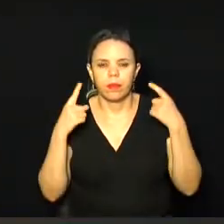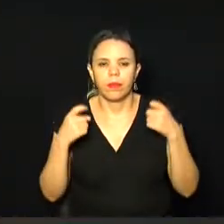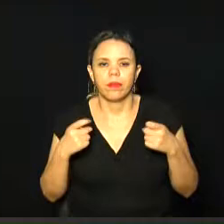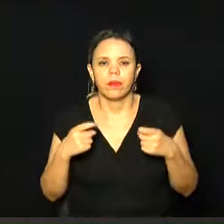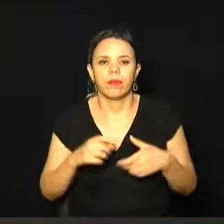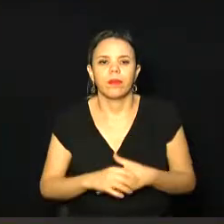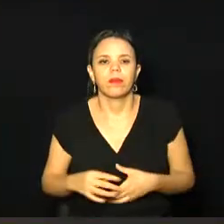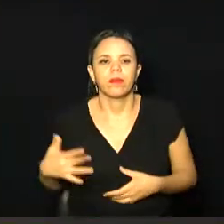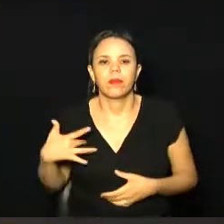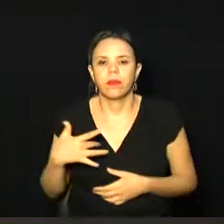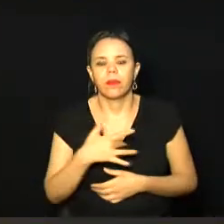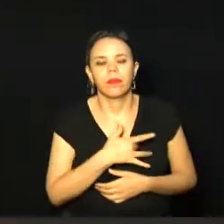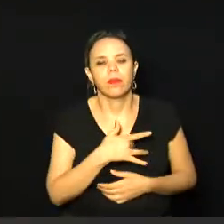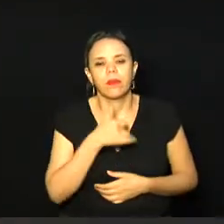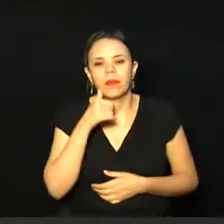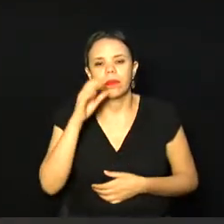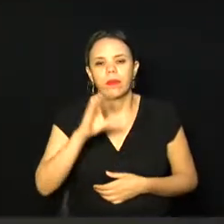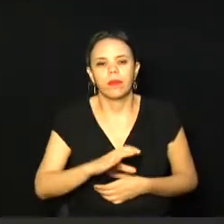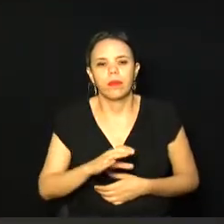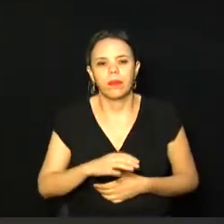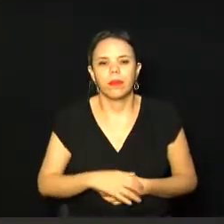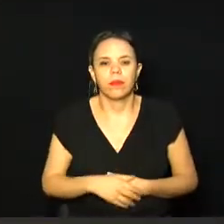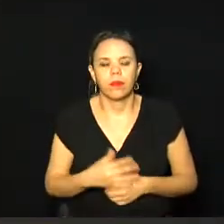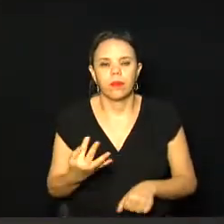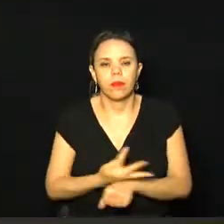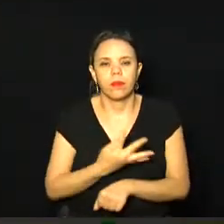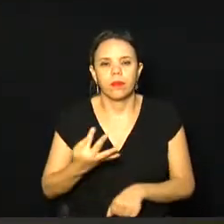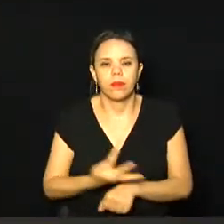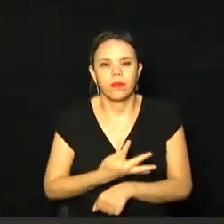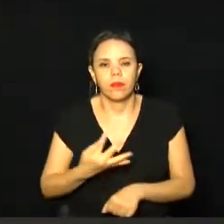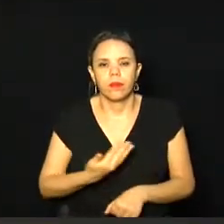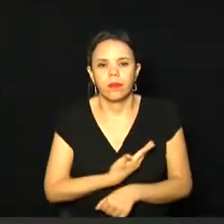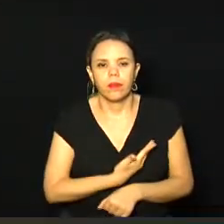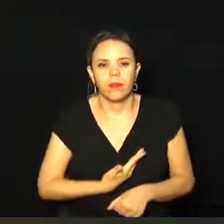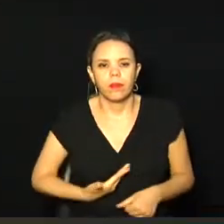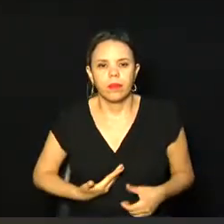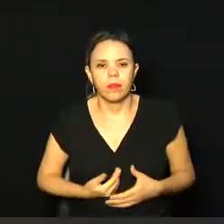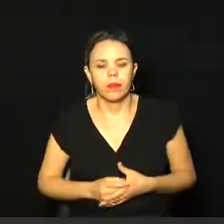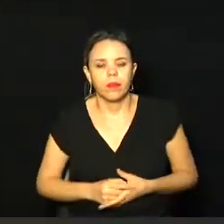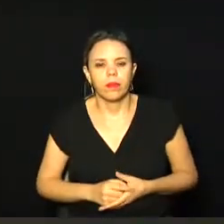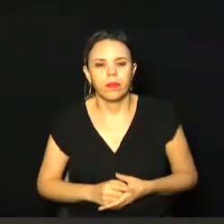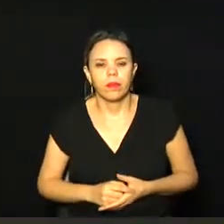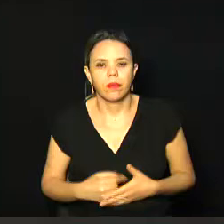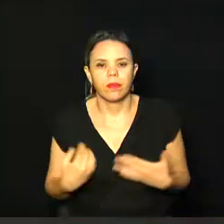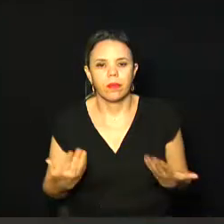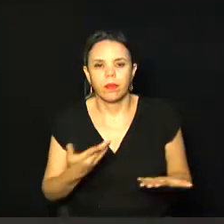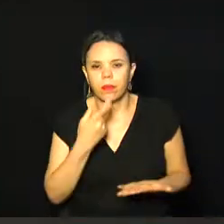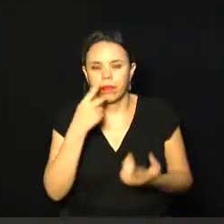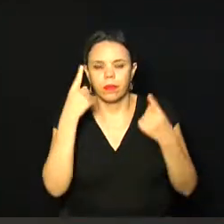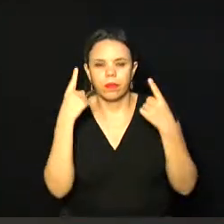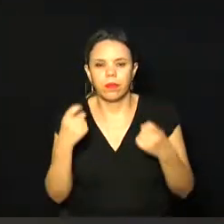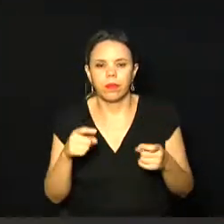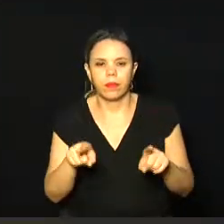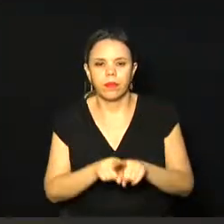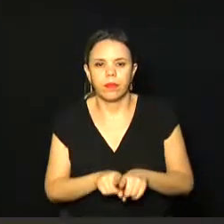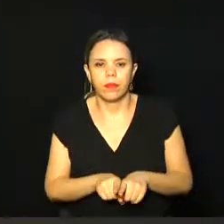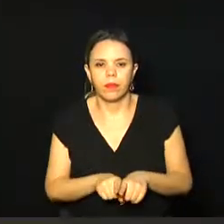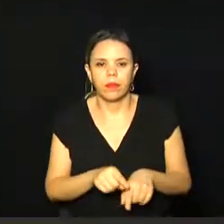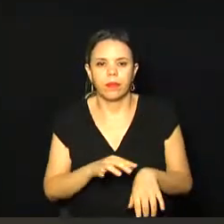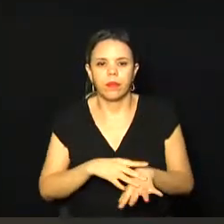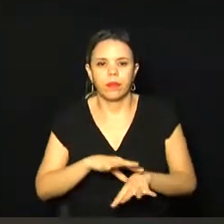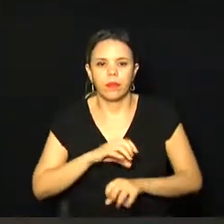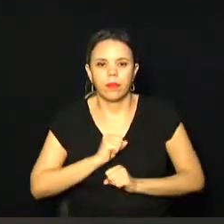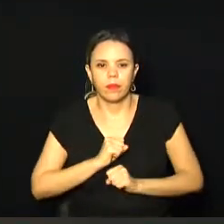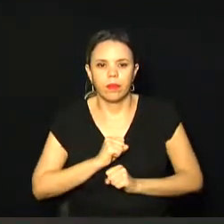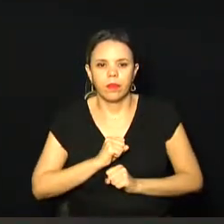à saúde dessas cidadãs e também a uma sobrecarga para o poder público. Quando a gente fala de violência, a gente fala das cicatrizes que essa